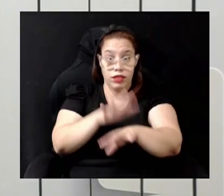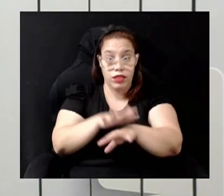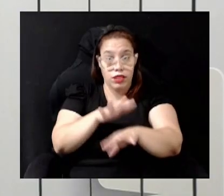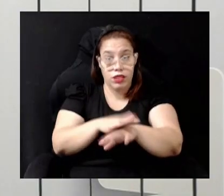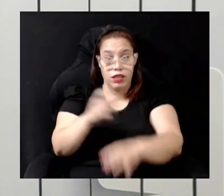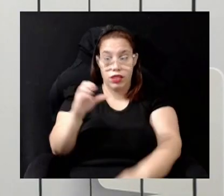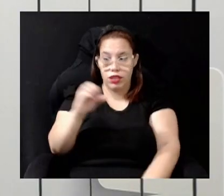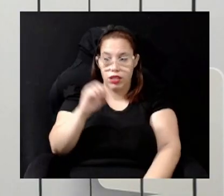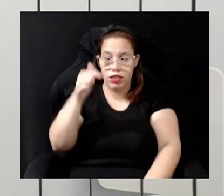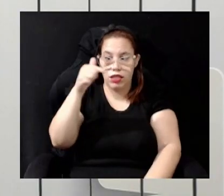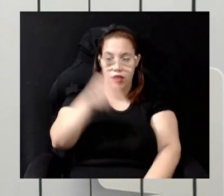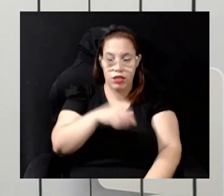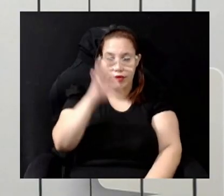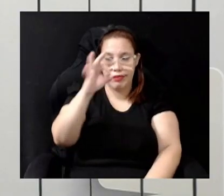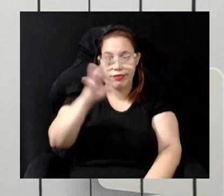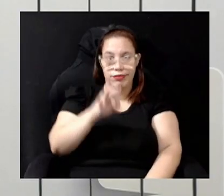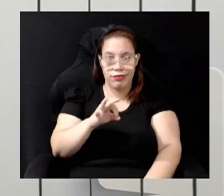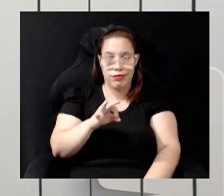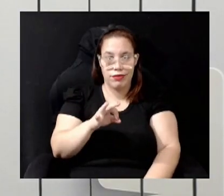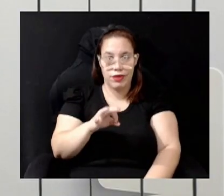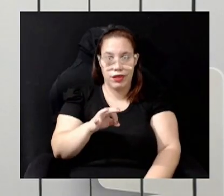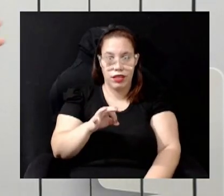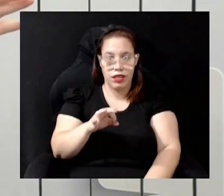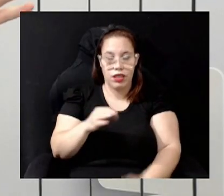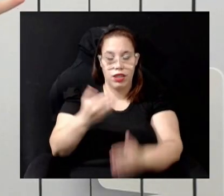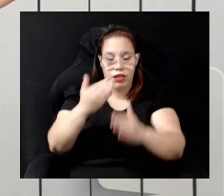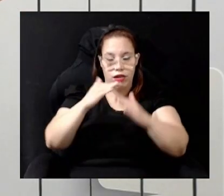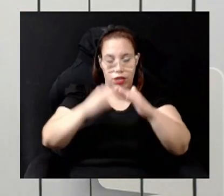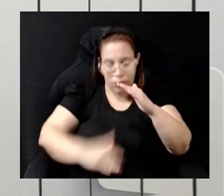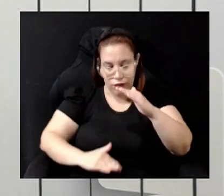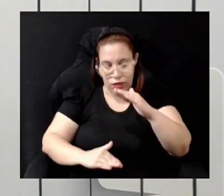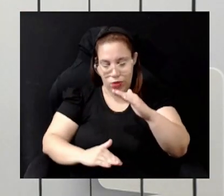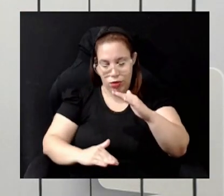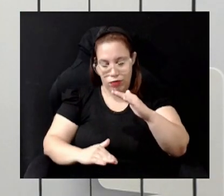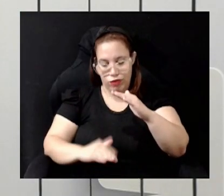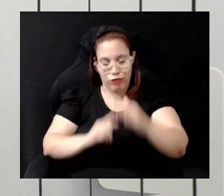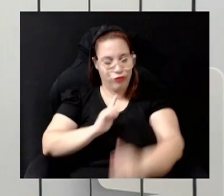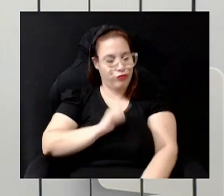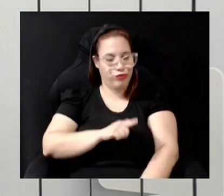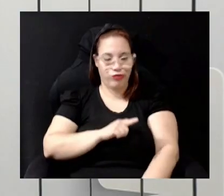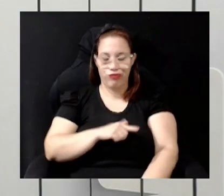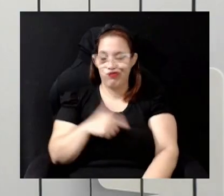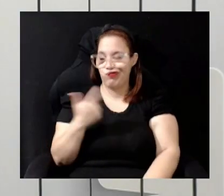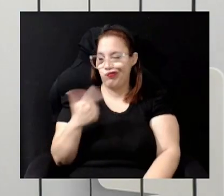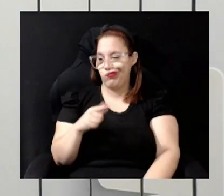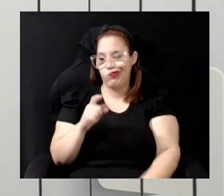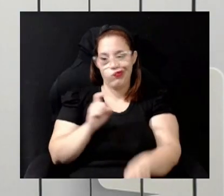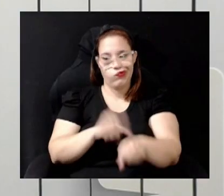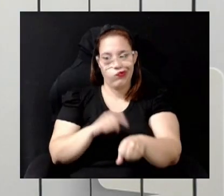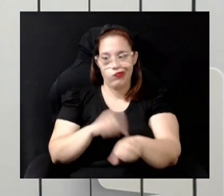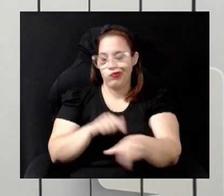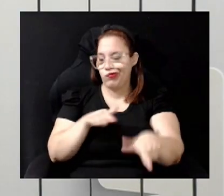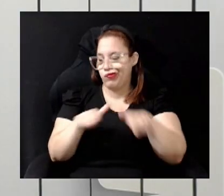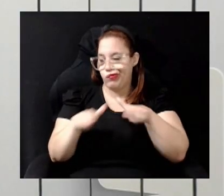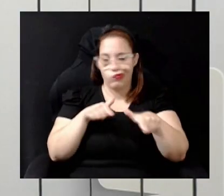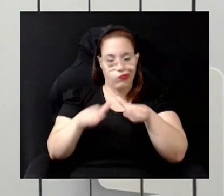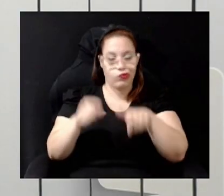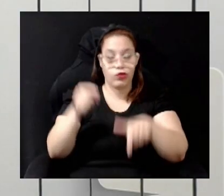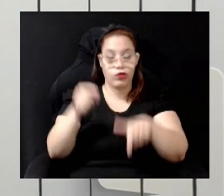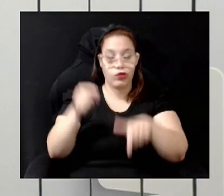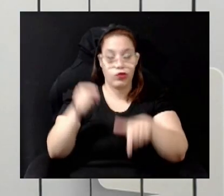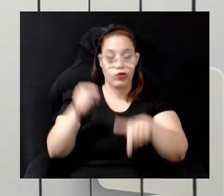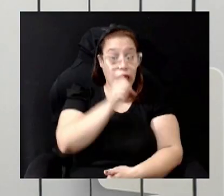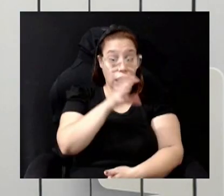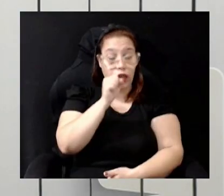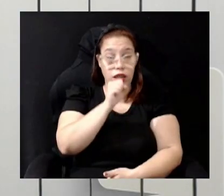97% de chances de rebaixamento, e o Bugre não tem muito tempo para trabalhar, viu? Porque neste sábado,